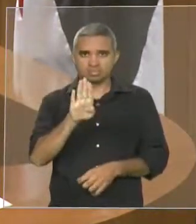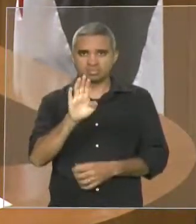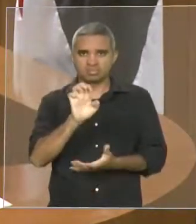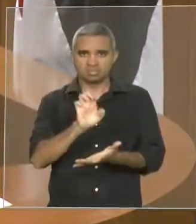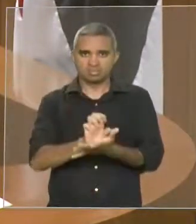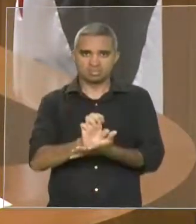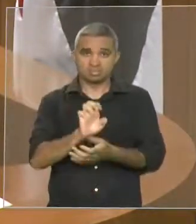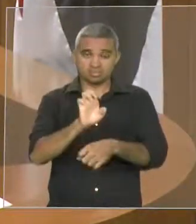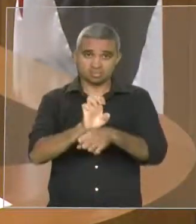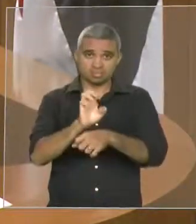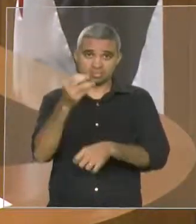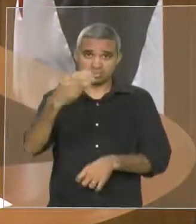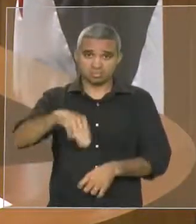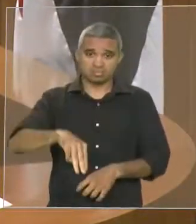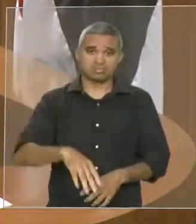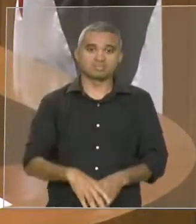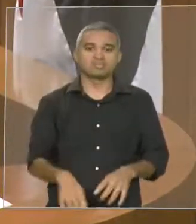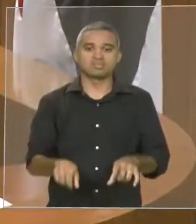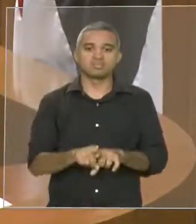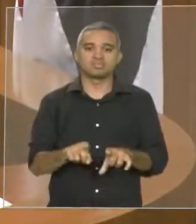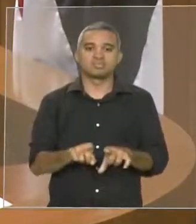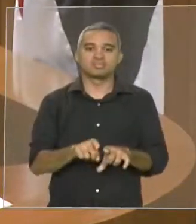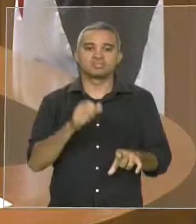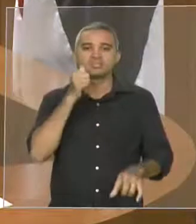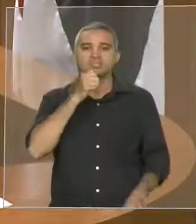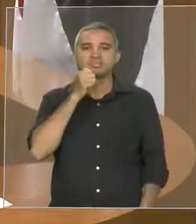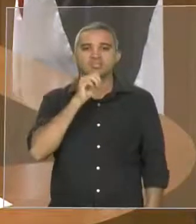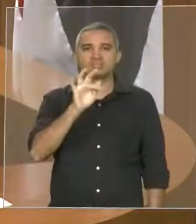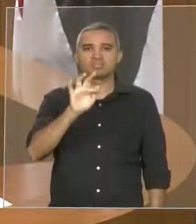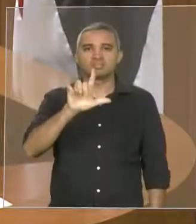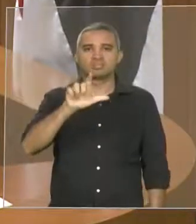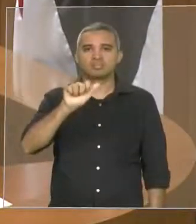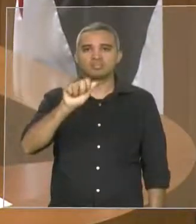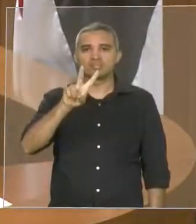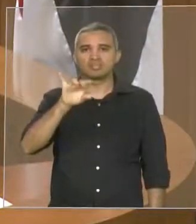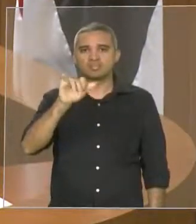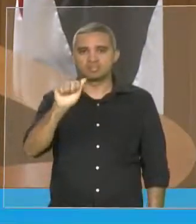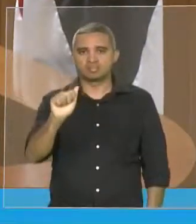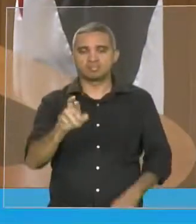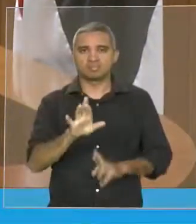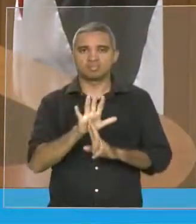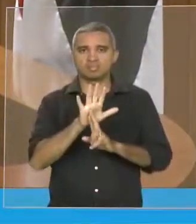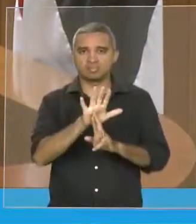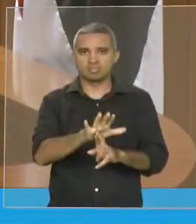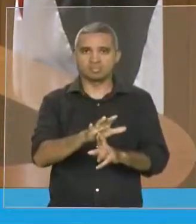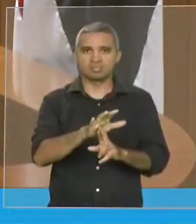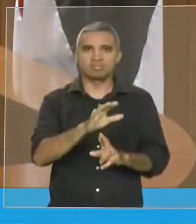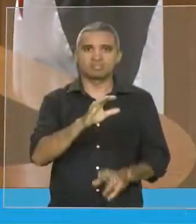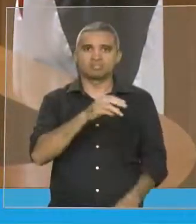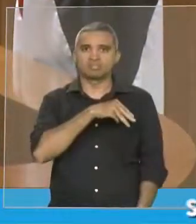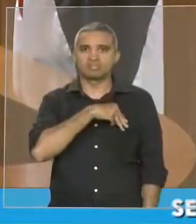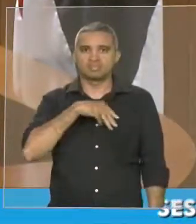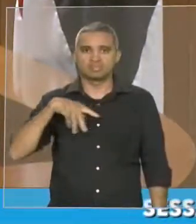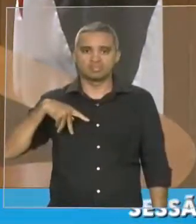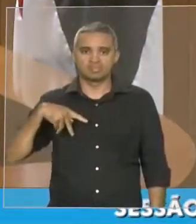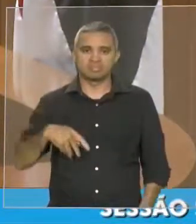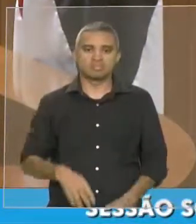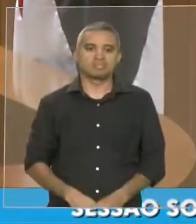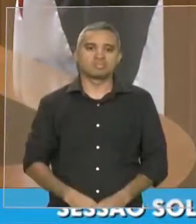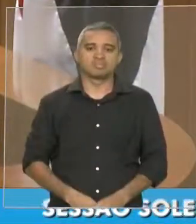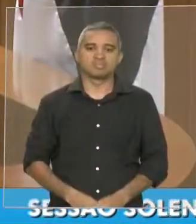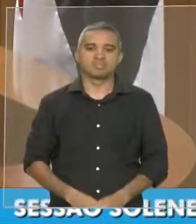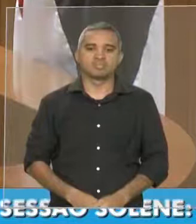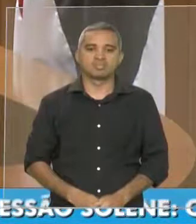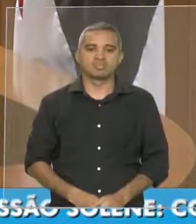senhora Flávia Gonzalez Leite, representando o Ministério Público de Contas, o senhor Alexandre, dirigente